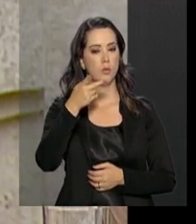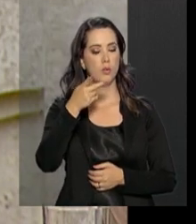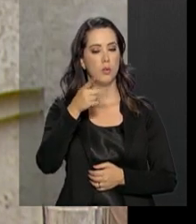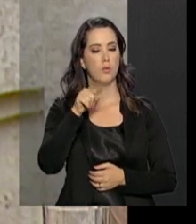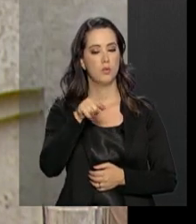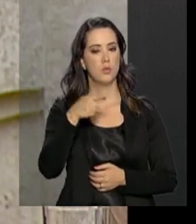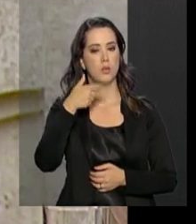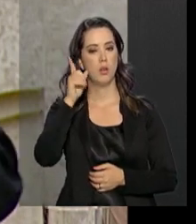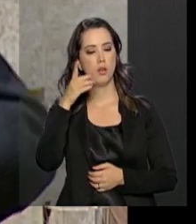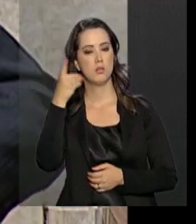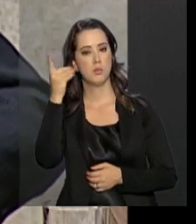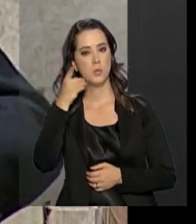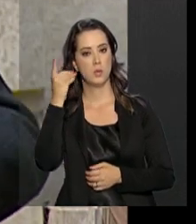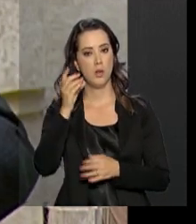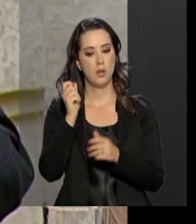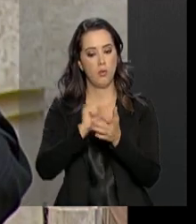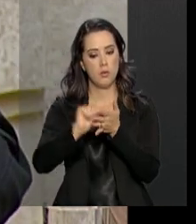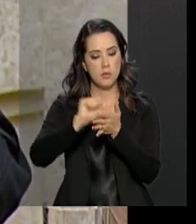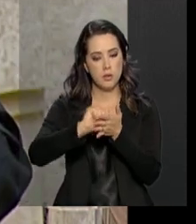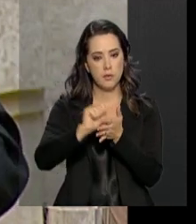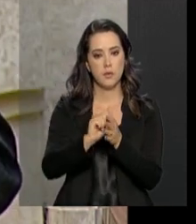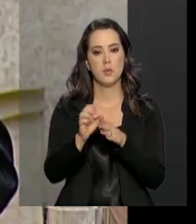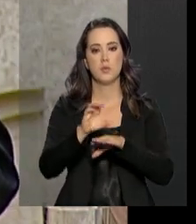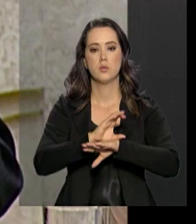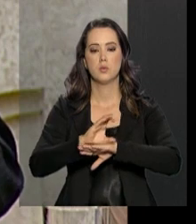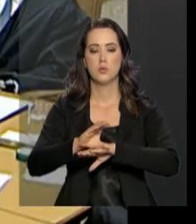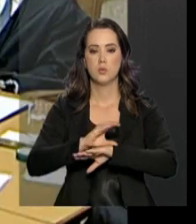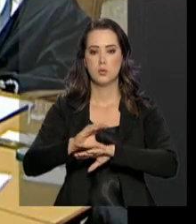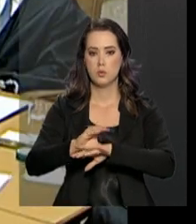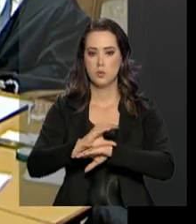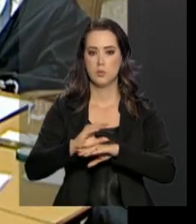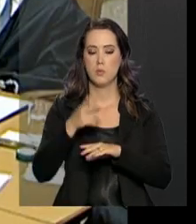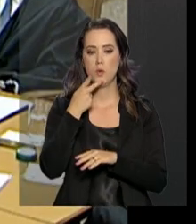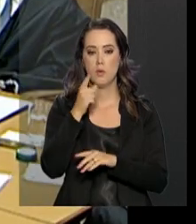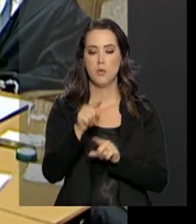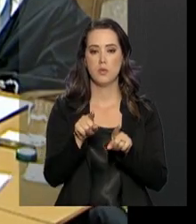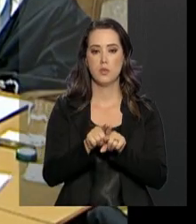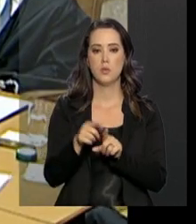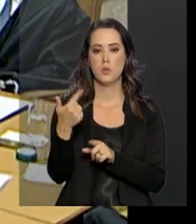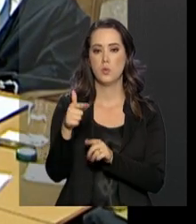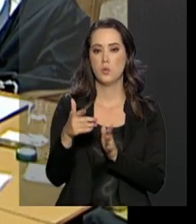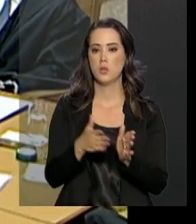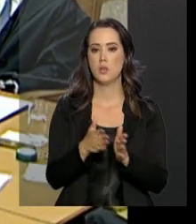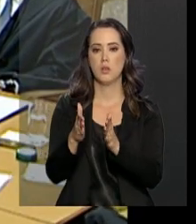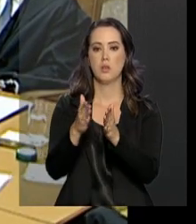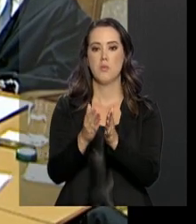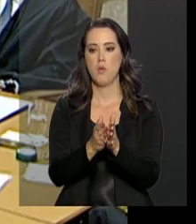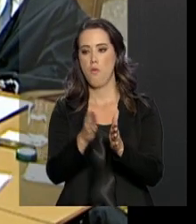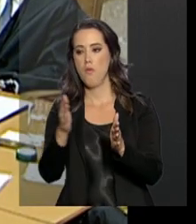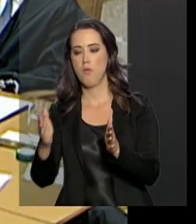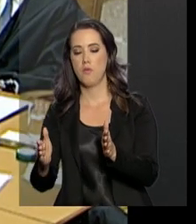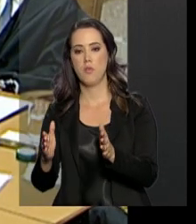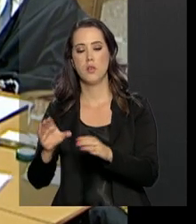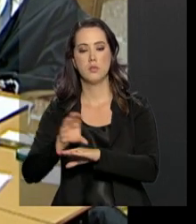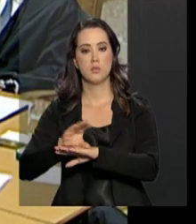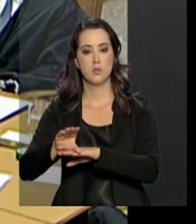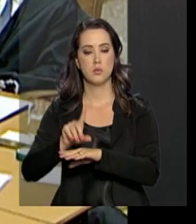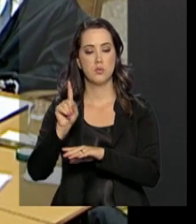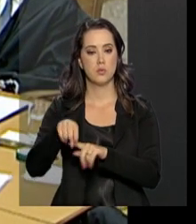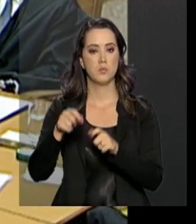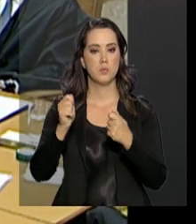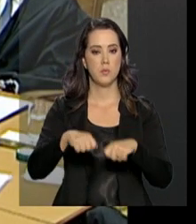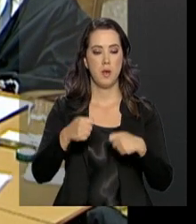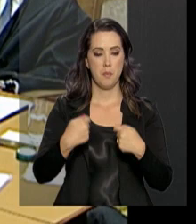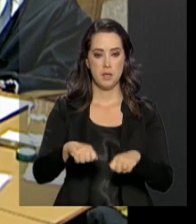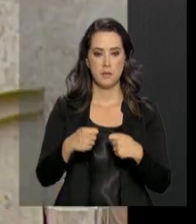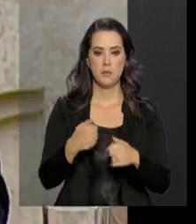e participou da elaboração da carta magna de 88 disse que não há caminho fora da constituição e que é preciso